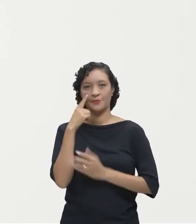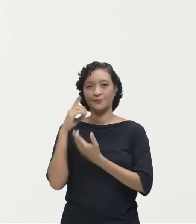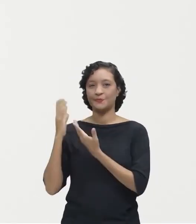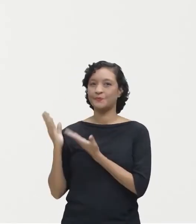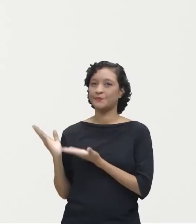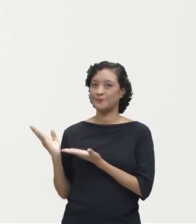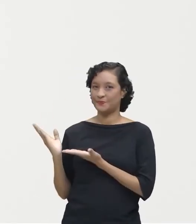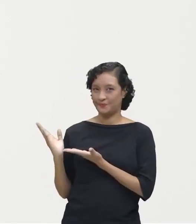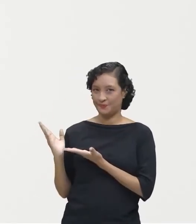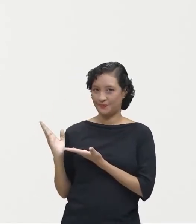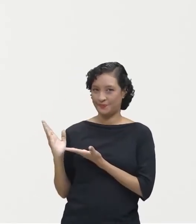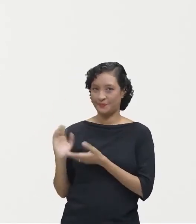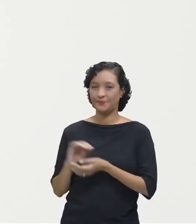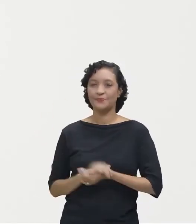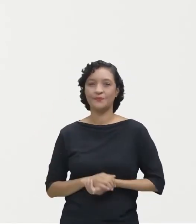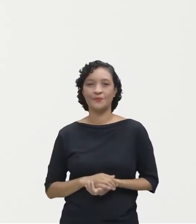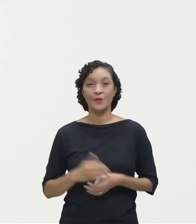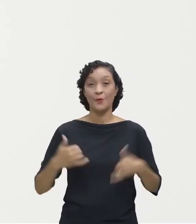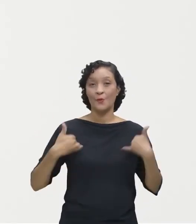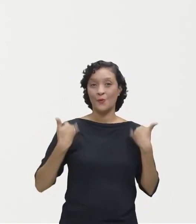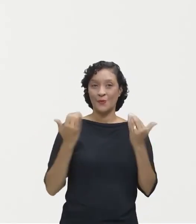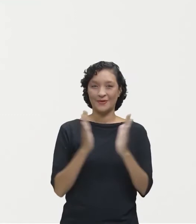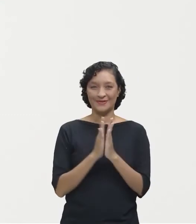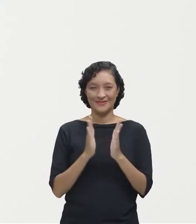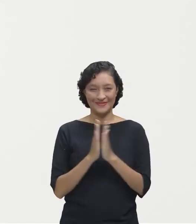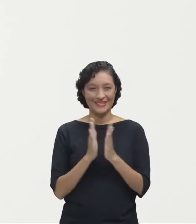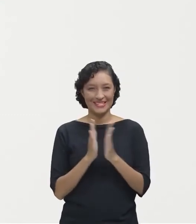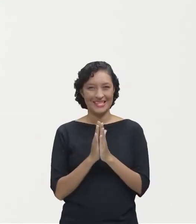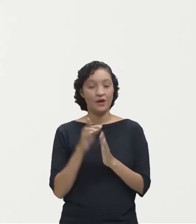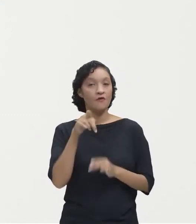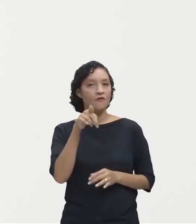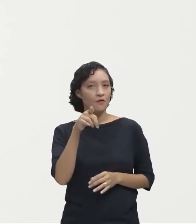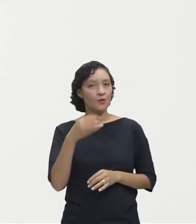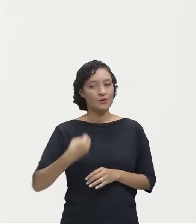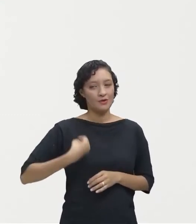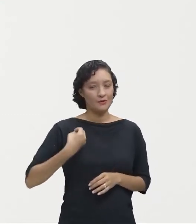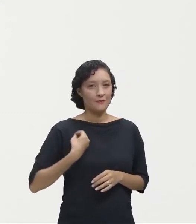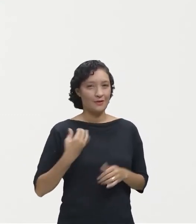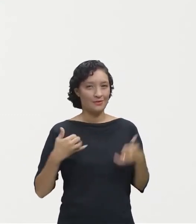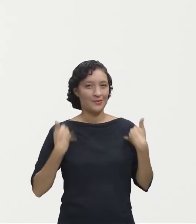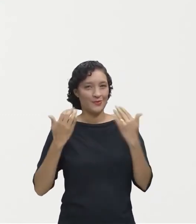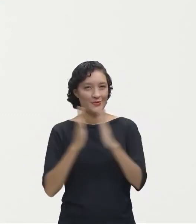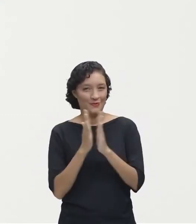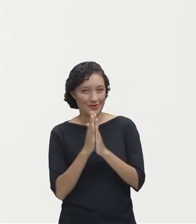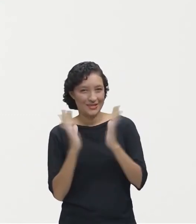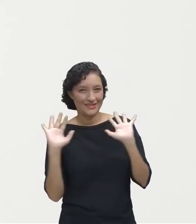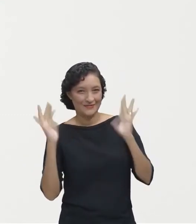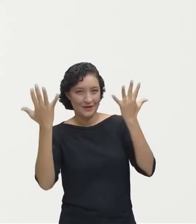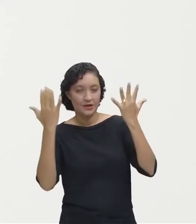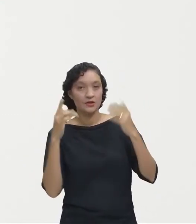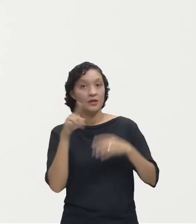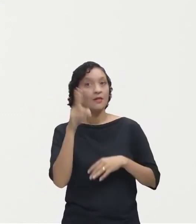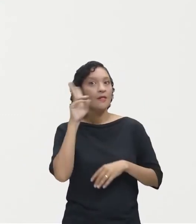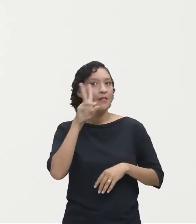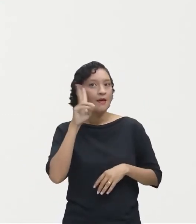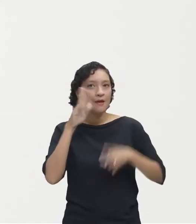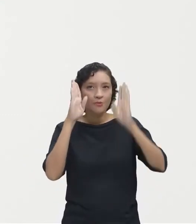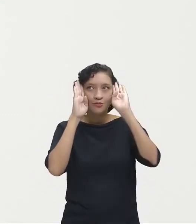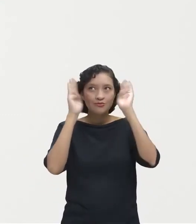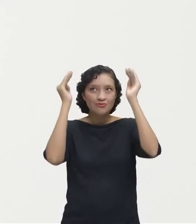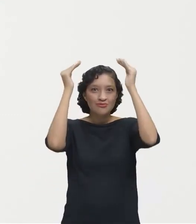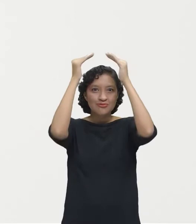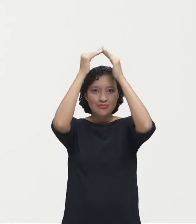Cone, chapéuzinho de aniversário. Quando vocês estiverem lá no aniversário, lembrem-se, a forma do